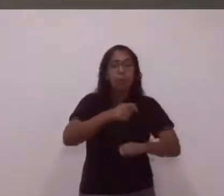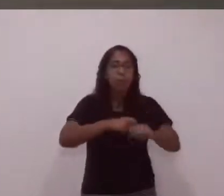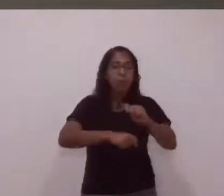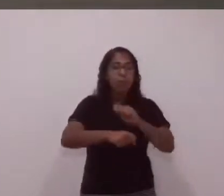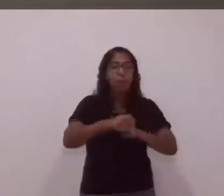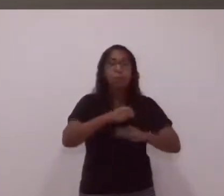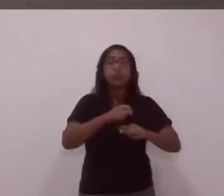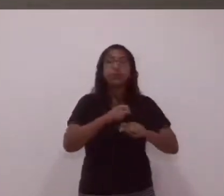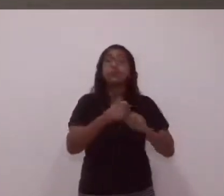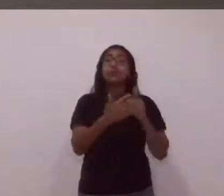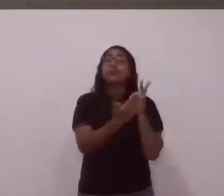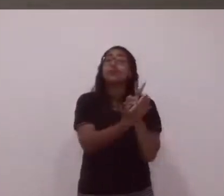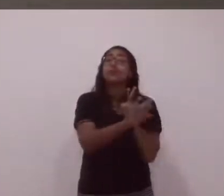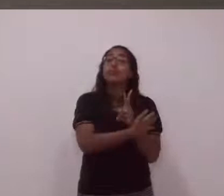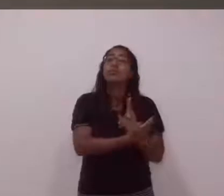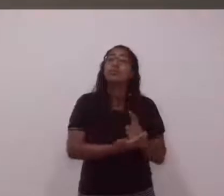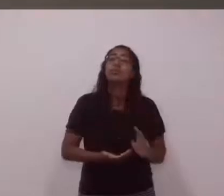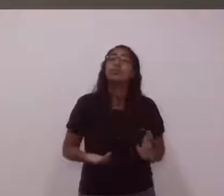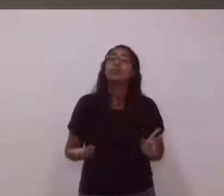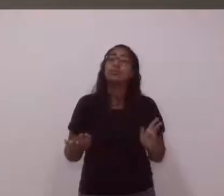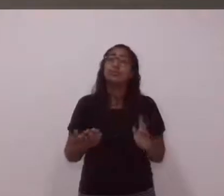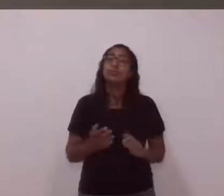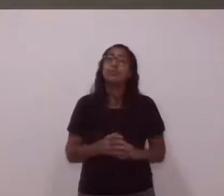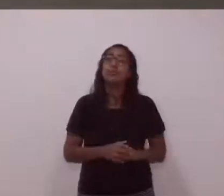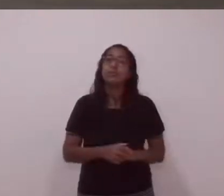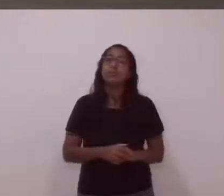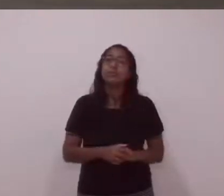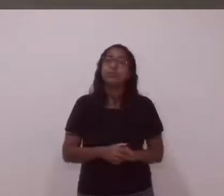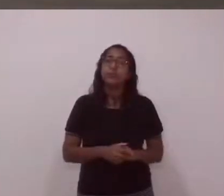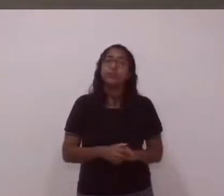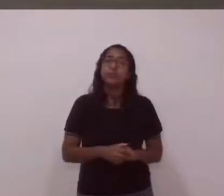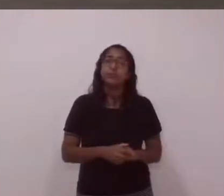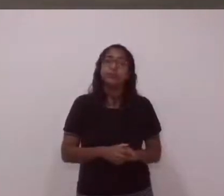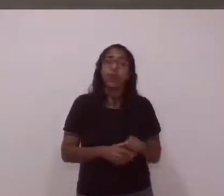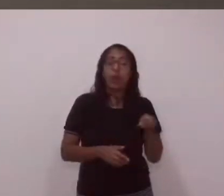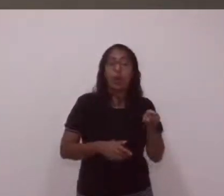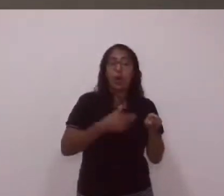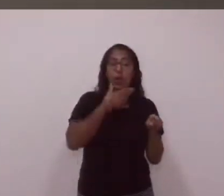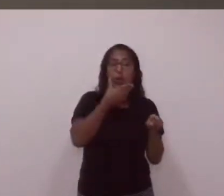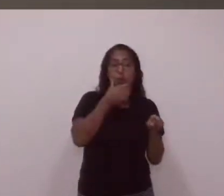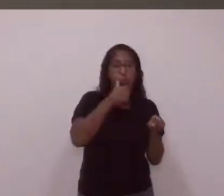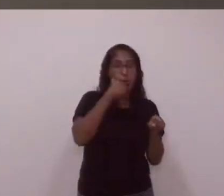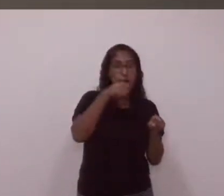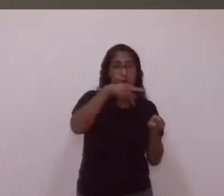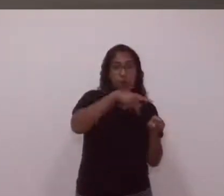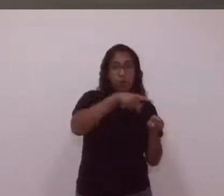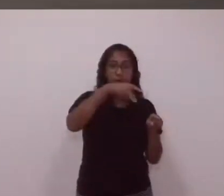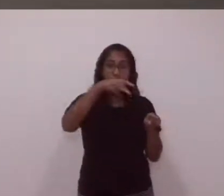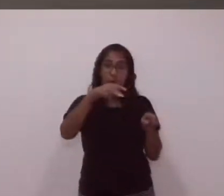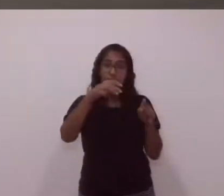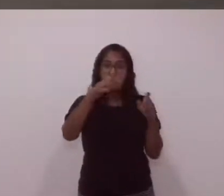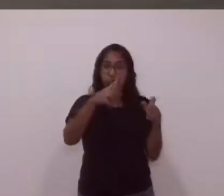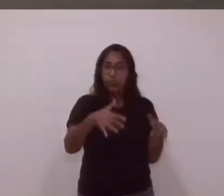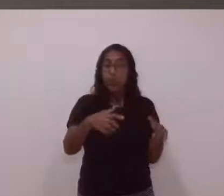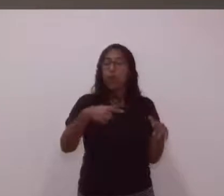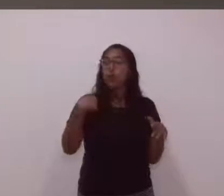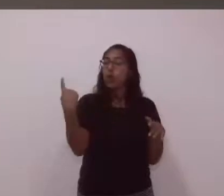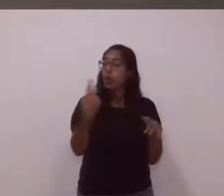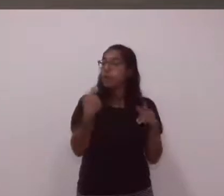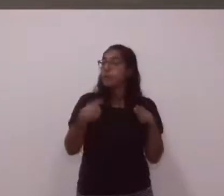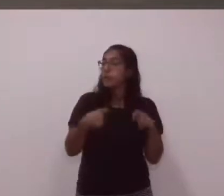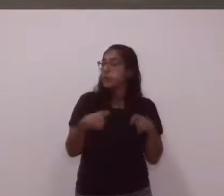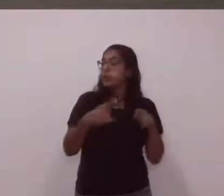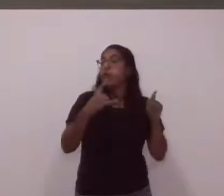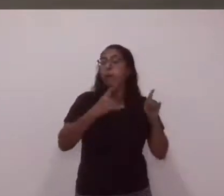projeto que inicialmente está muito declarado pela comandante nós precisamos de um prédio com no